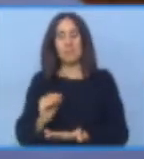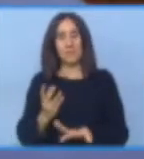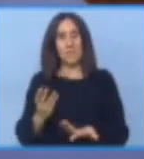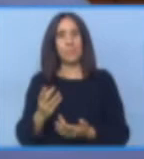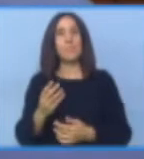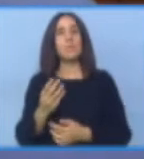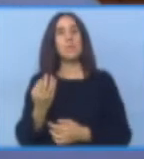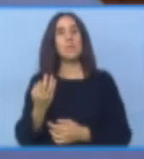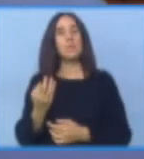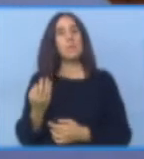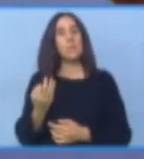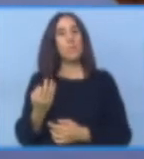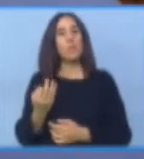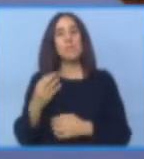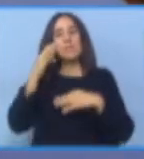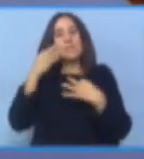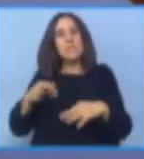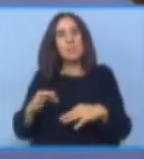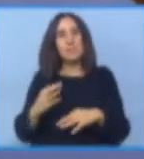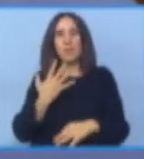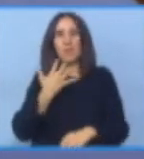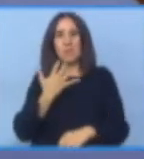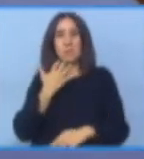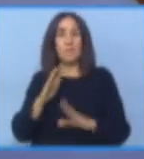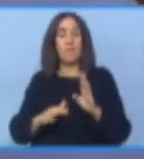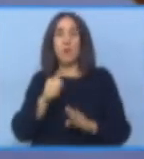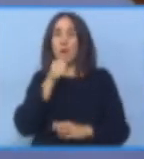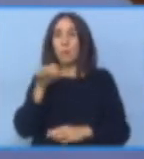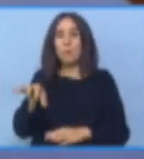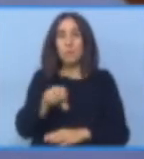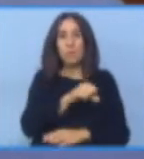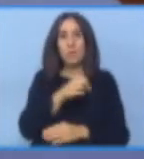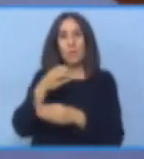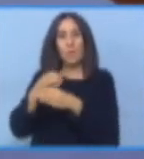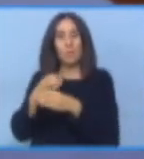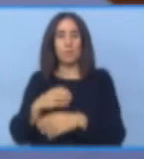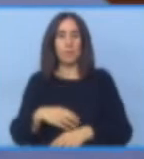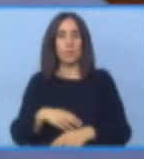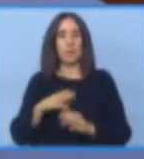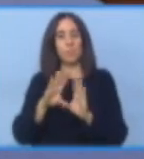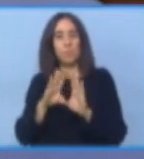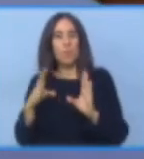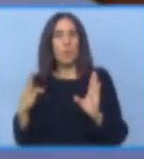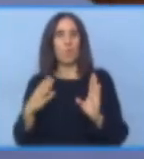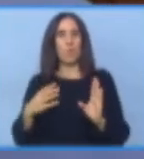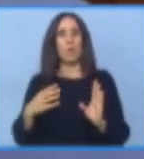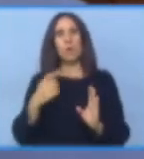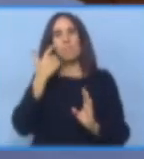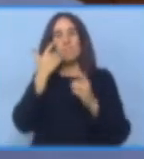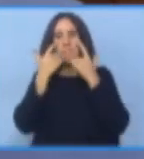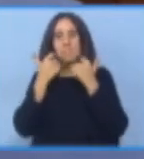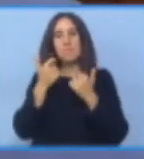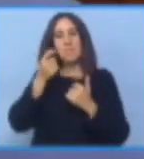pelo cuidado que tiveram nas coisas simples, às vezes ir buscar um copo de água, abrir uma porta, ser capaz de respeitar uma